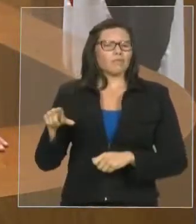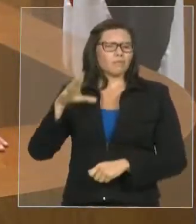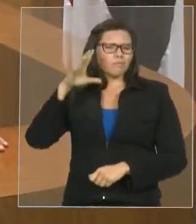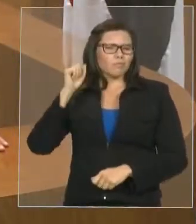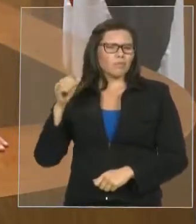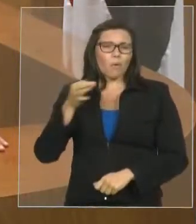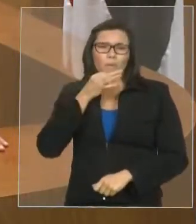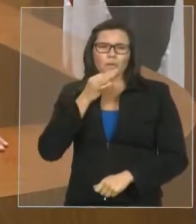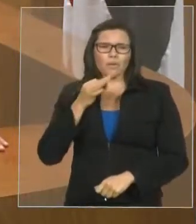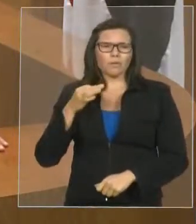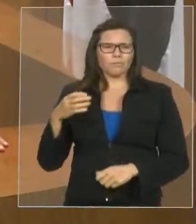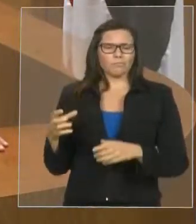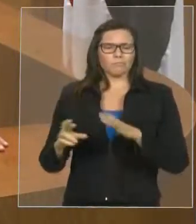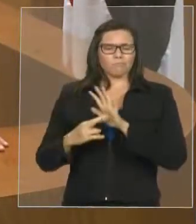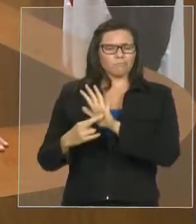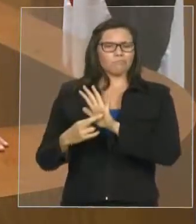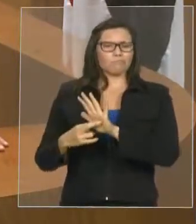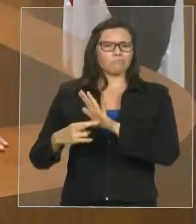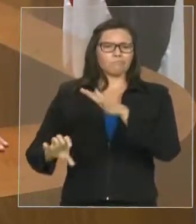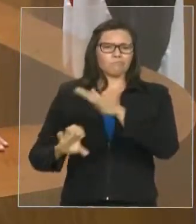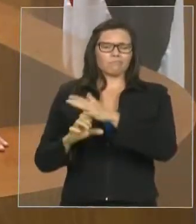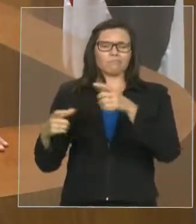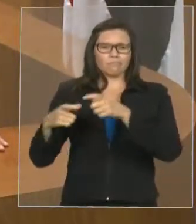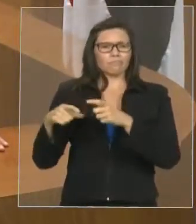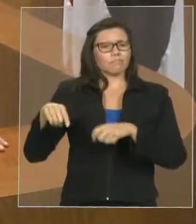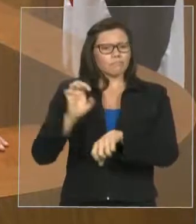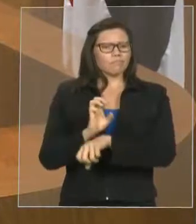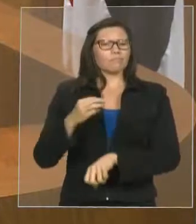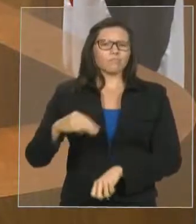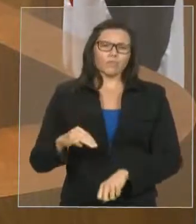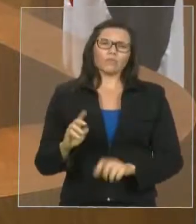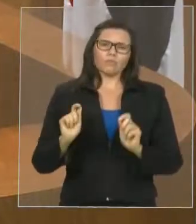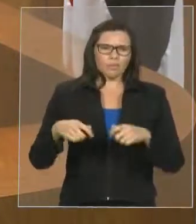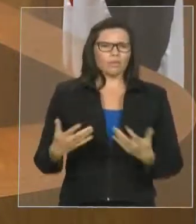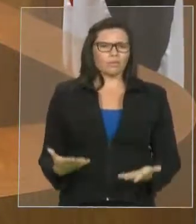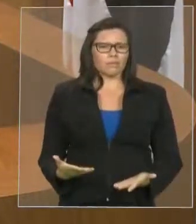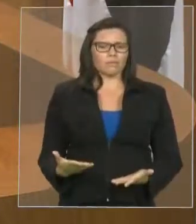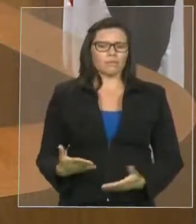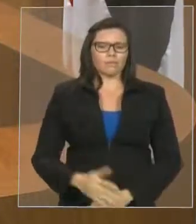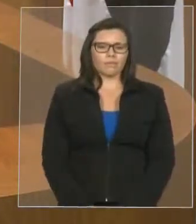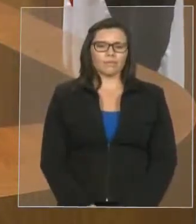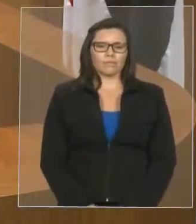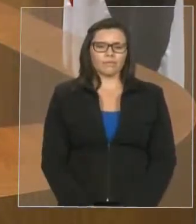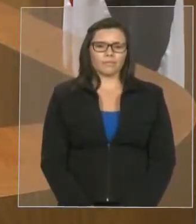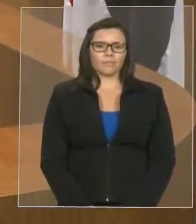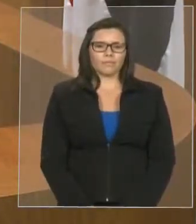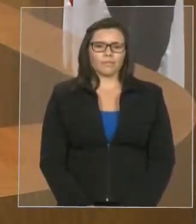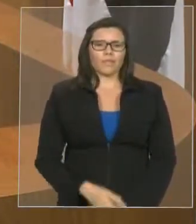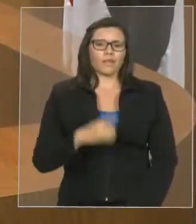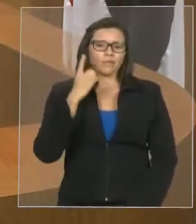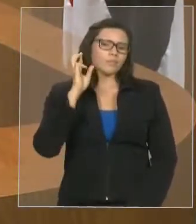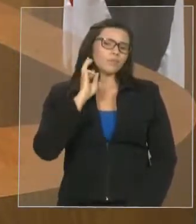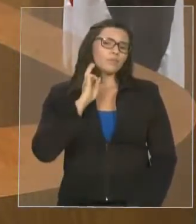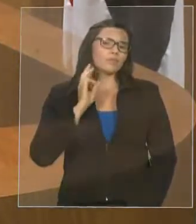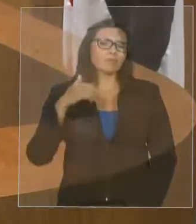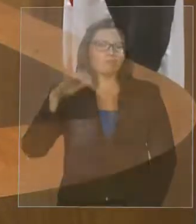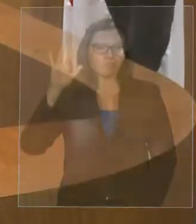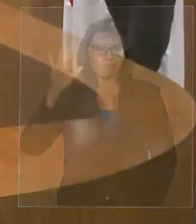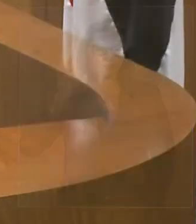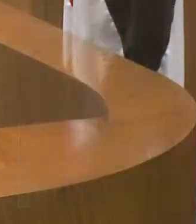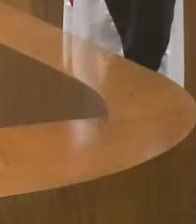Eu tenho certeza que sim, deputado. Deputado Wellington, depois concede uma parte, por gentileza, deputado Wellington. E aí, deputado Wellington, eu vou fazer o